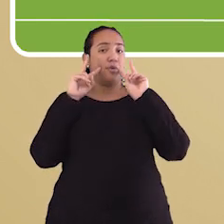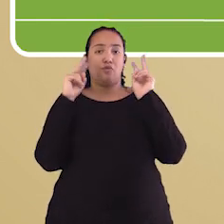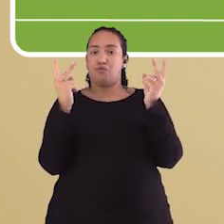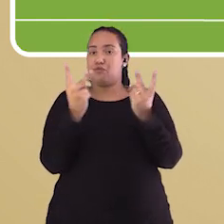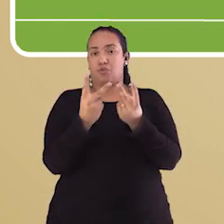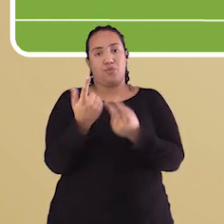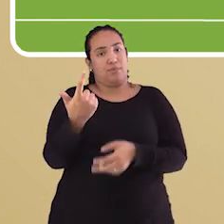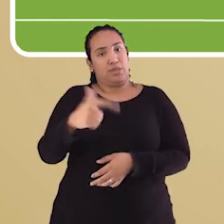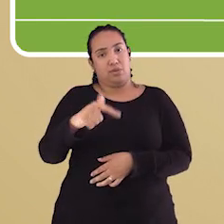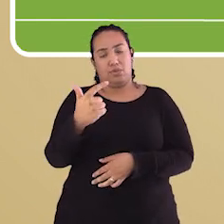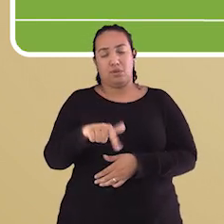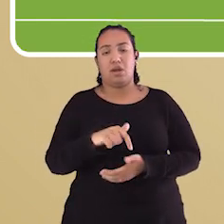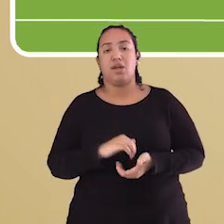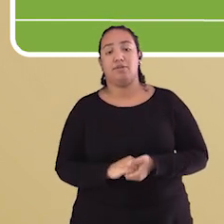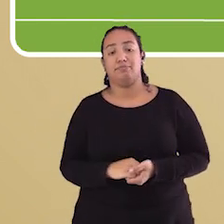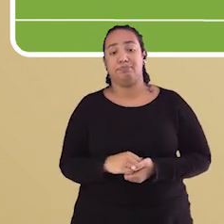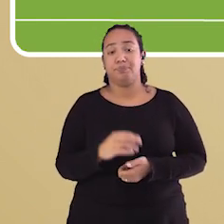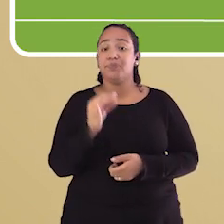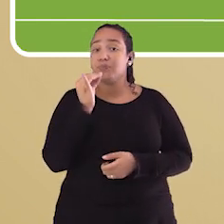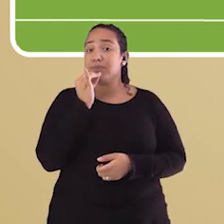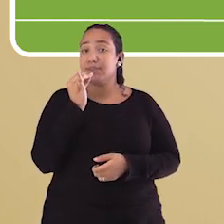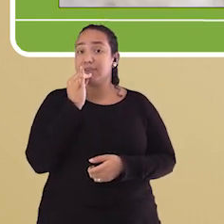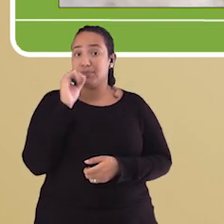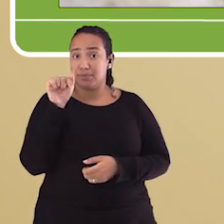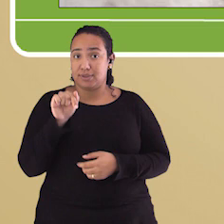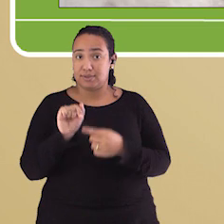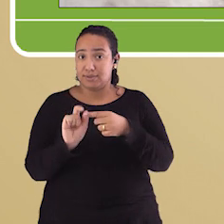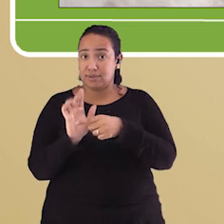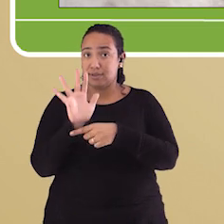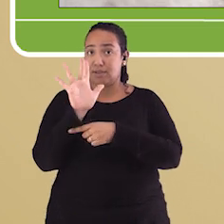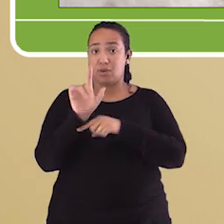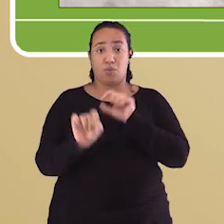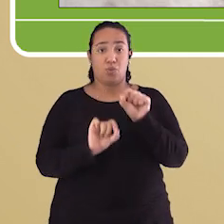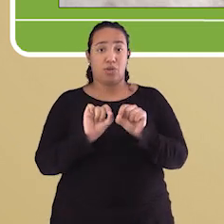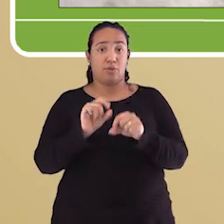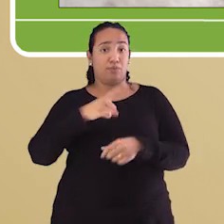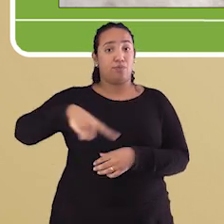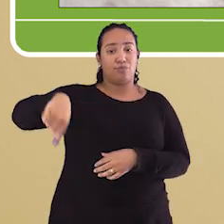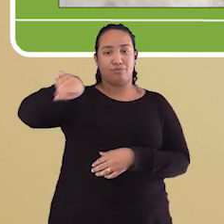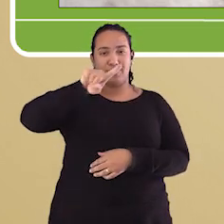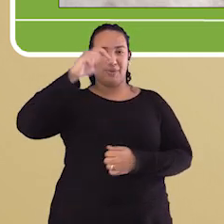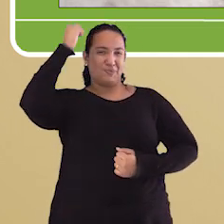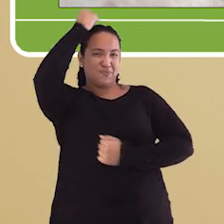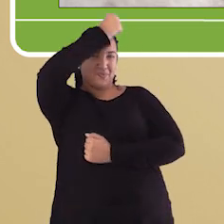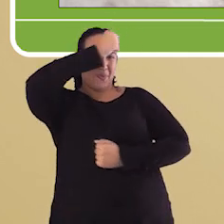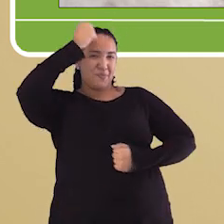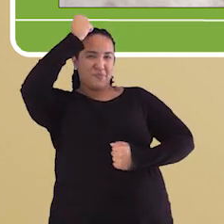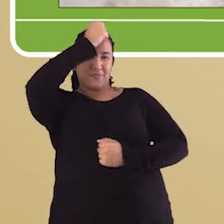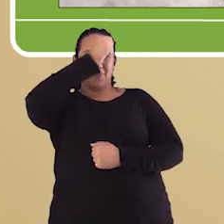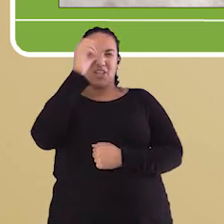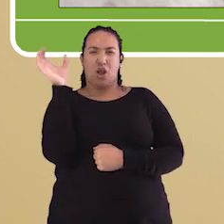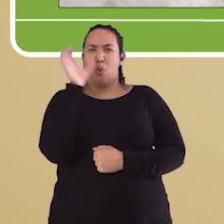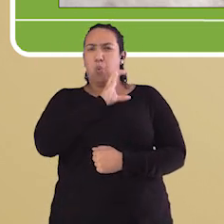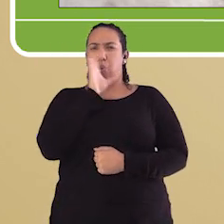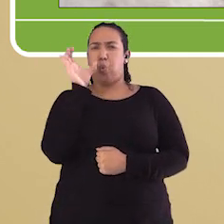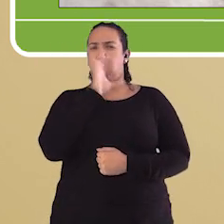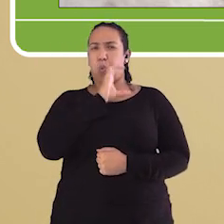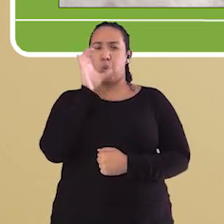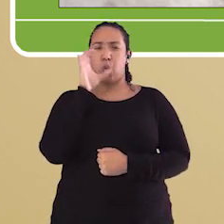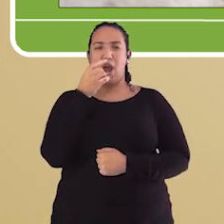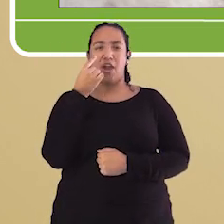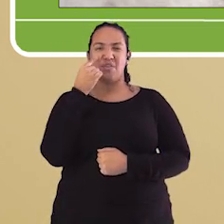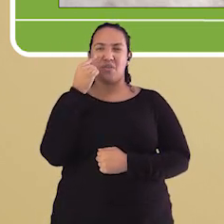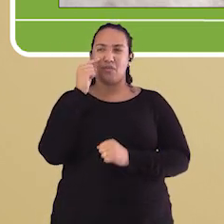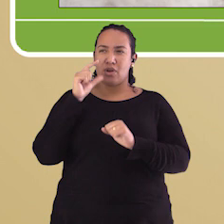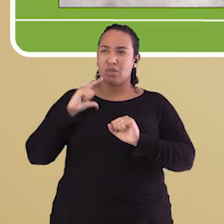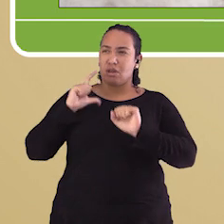definidos. Um exemplo clássico do estado gasoso é quando estamos tomando banho bem quente em tempo frio e